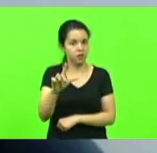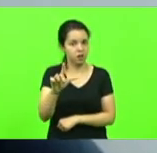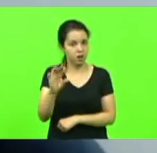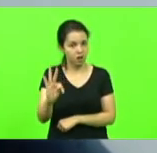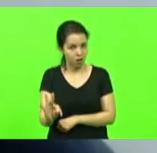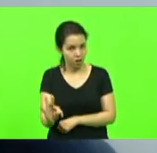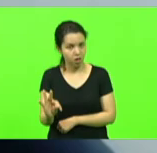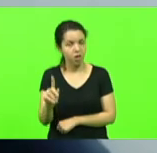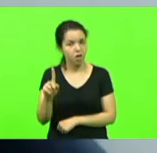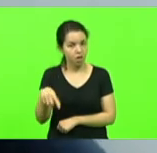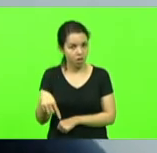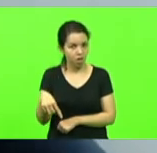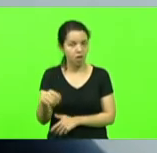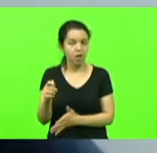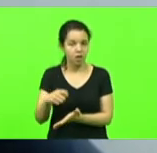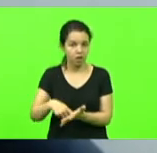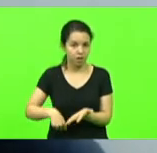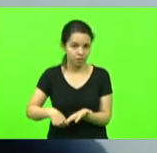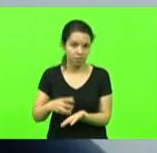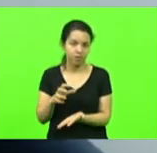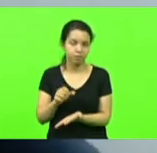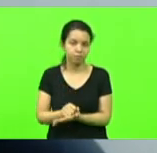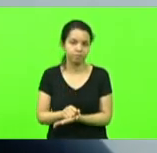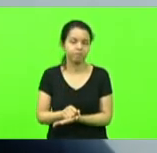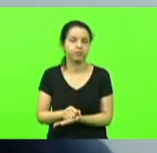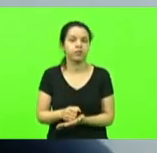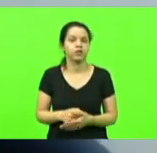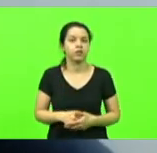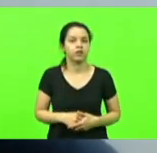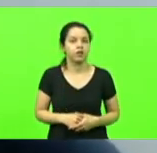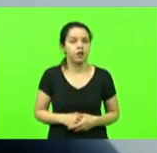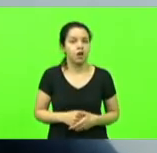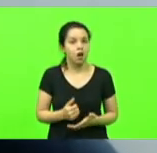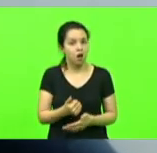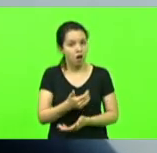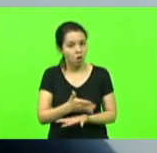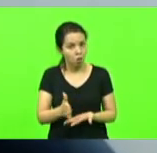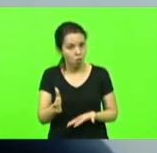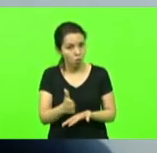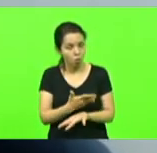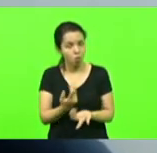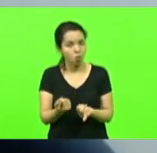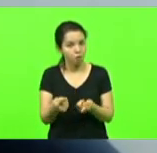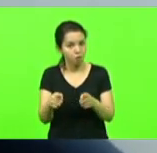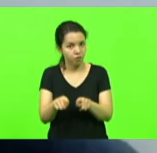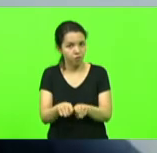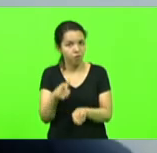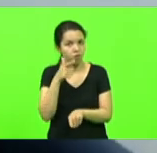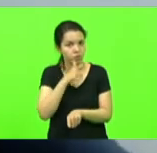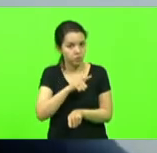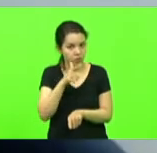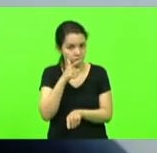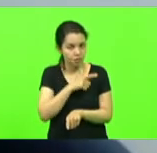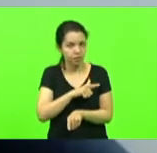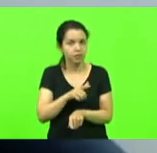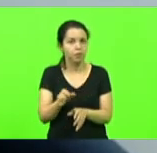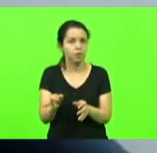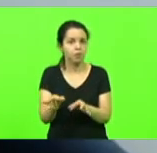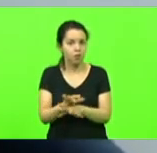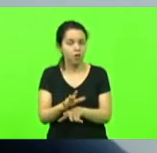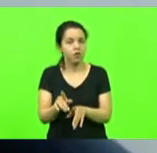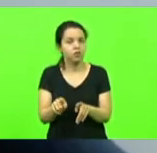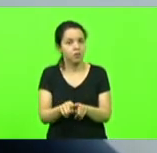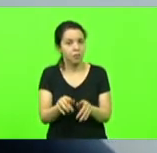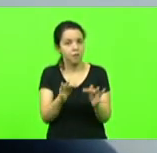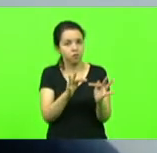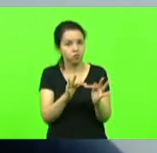em carteira. Nós temos alguns convênios que conseguem contemplar isso, e um deles também junto à Fundação Catarinense,